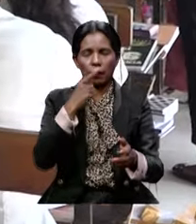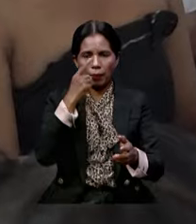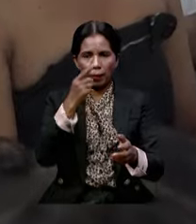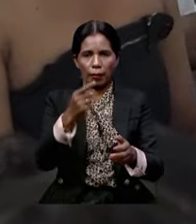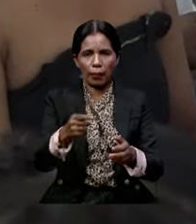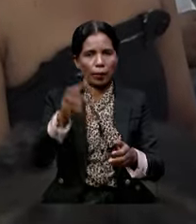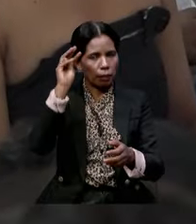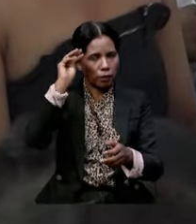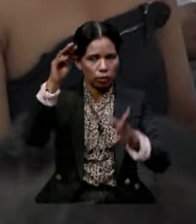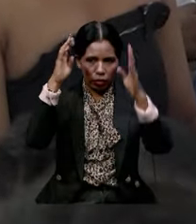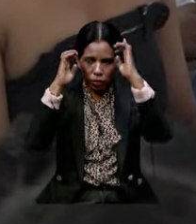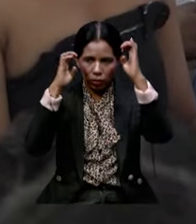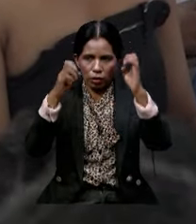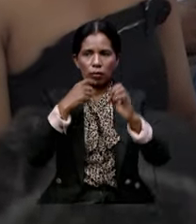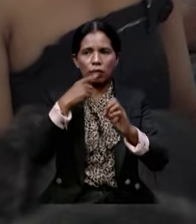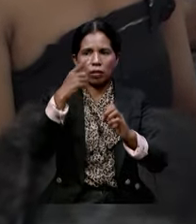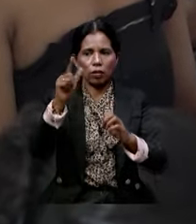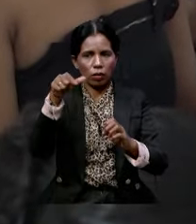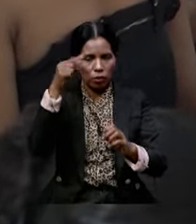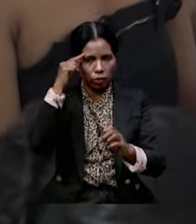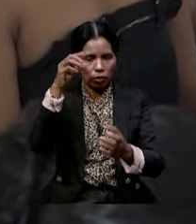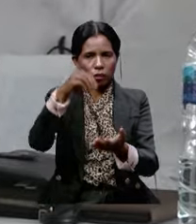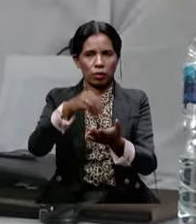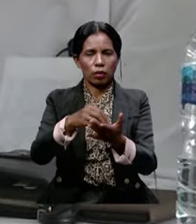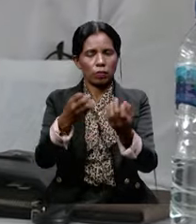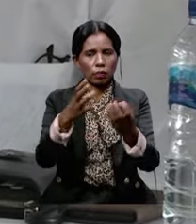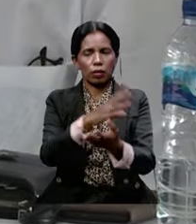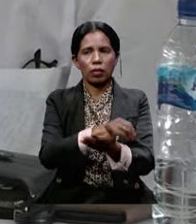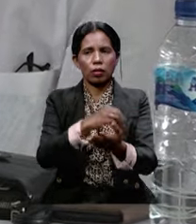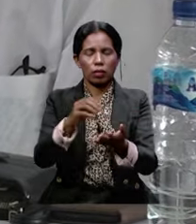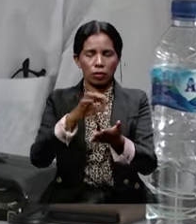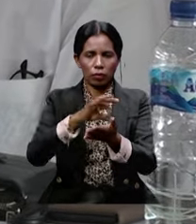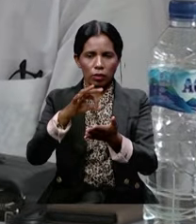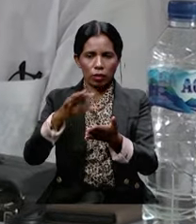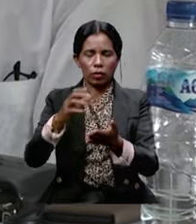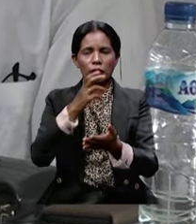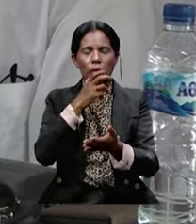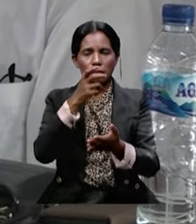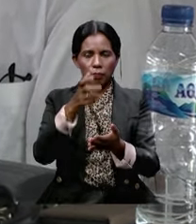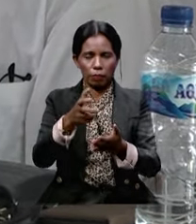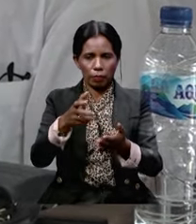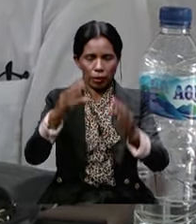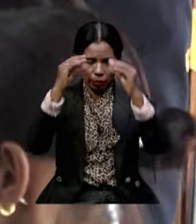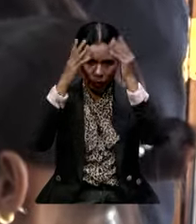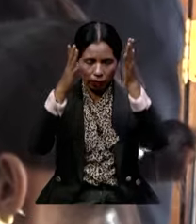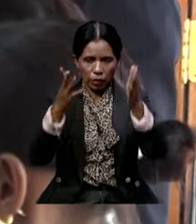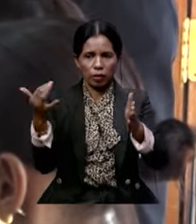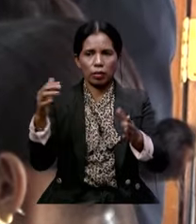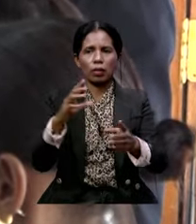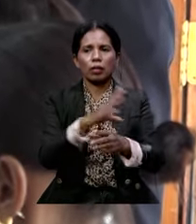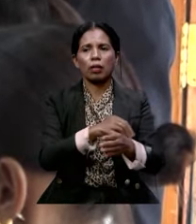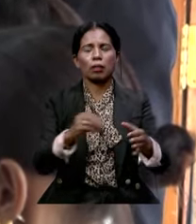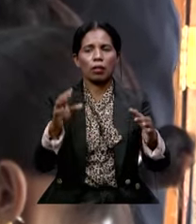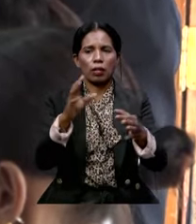ne, ministra de educação hatete, governo investe macas e a área formação ba professor sira, liu-liu e a lian